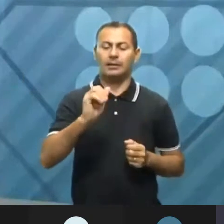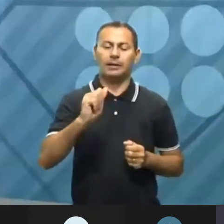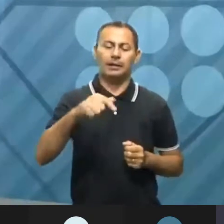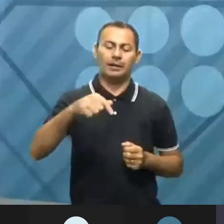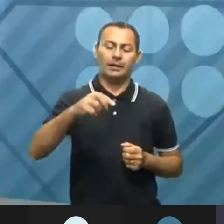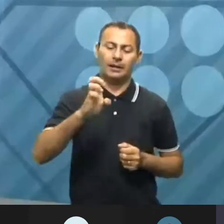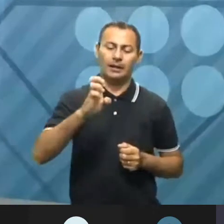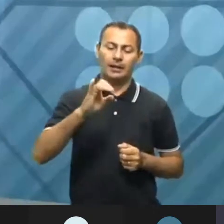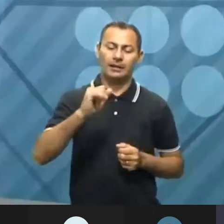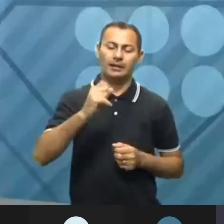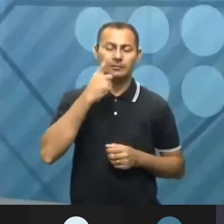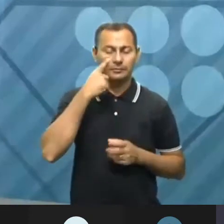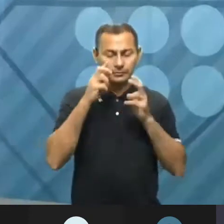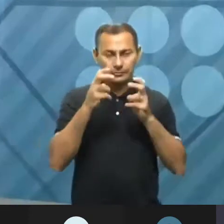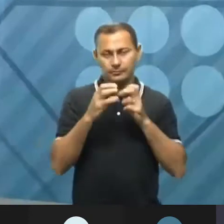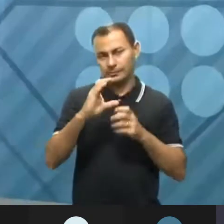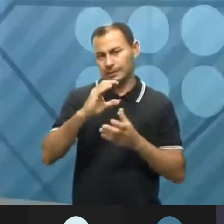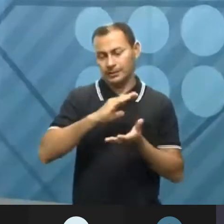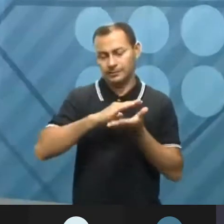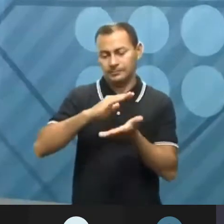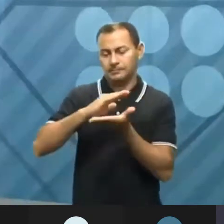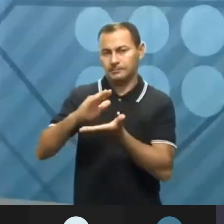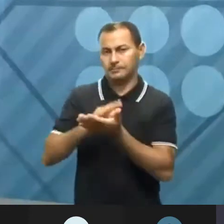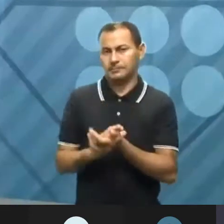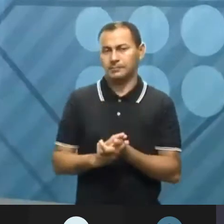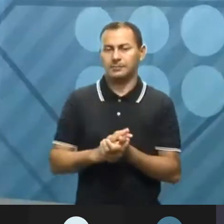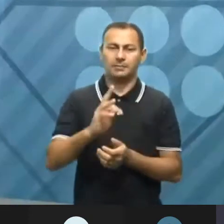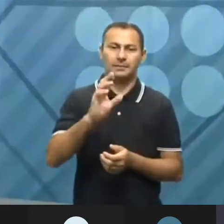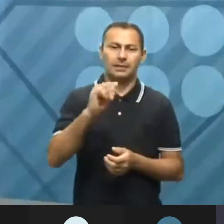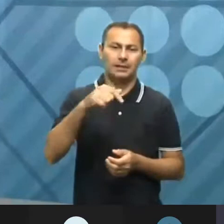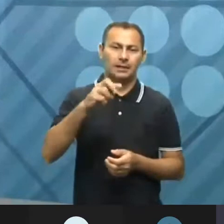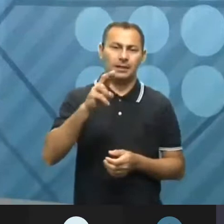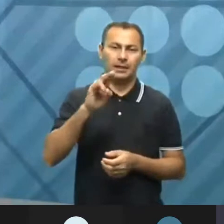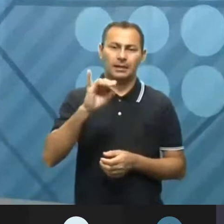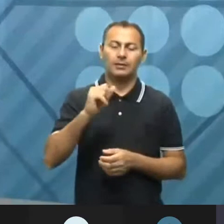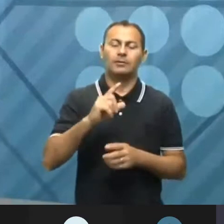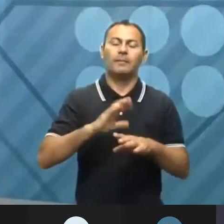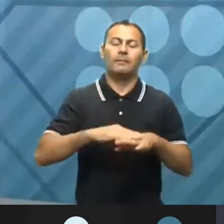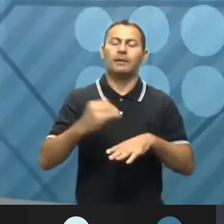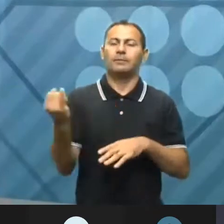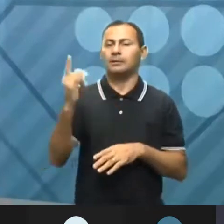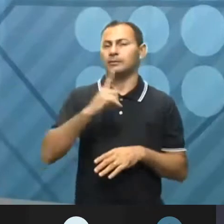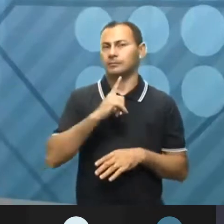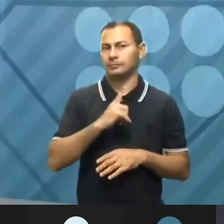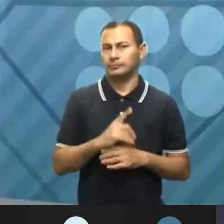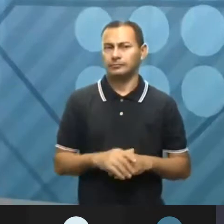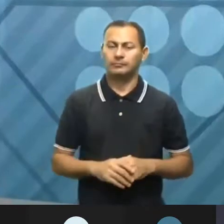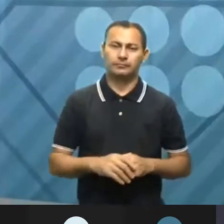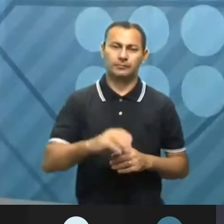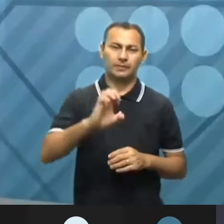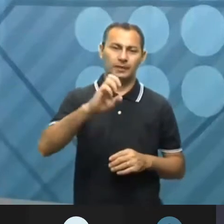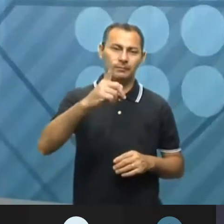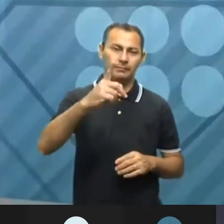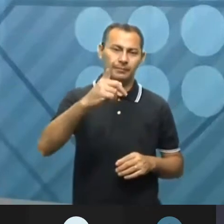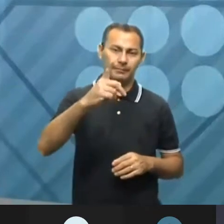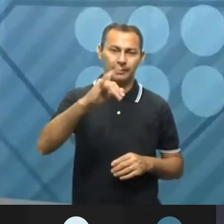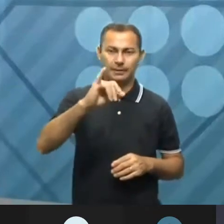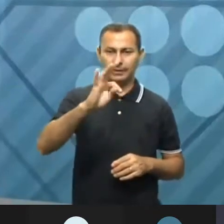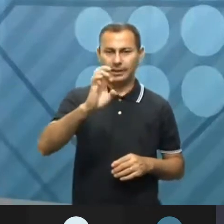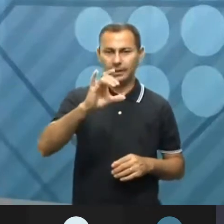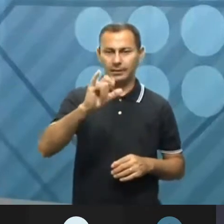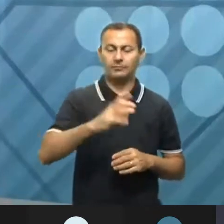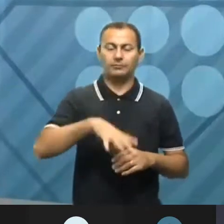na verdade, a camada, né, as camadas da parede da traqueia. O que de mais importante que tem ali? O epitélio respiratório,